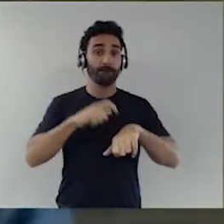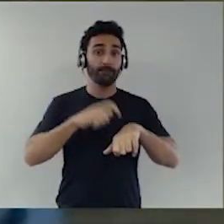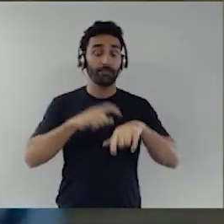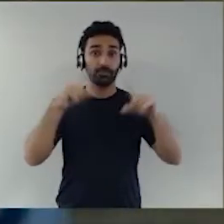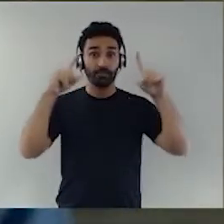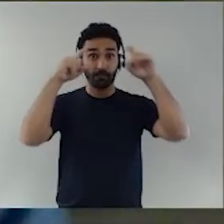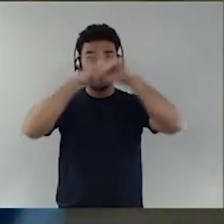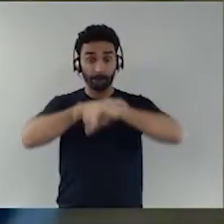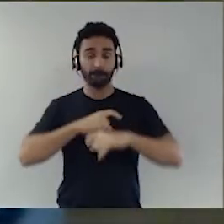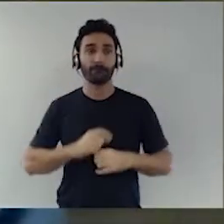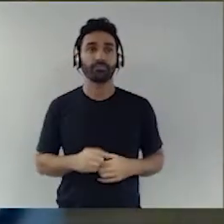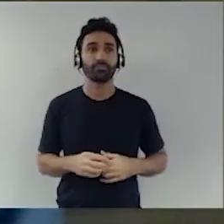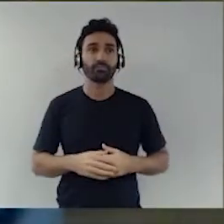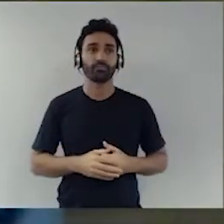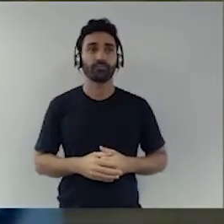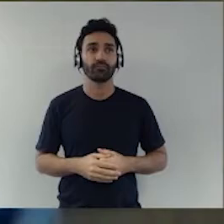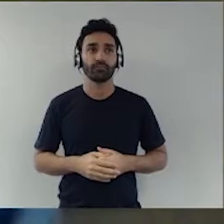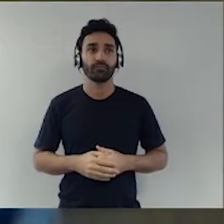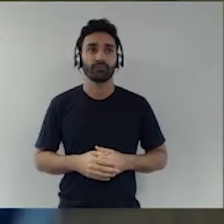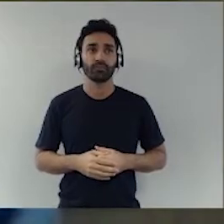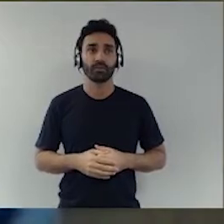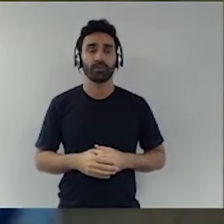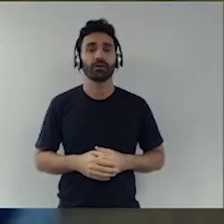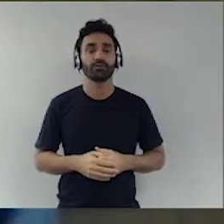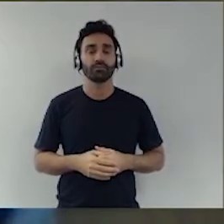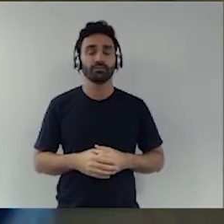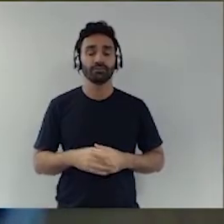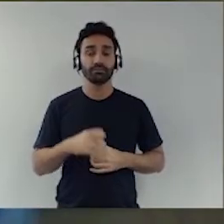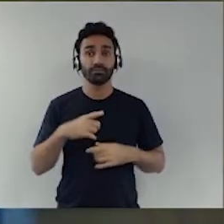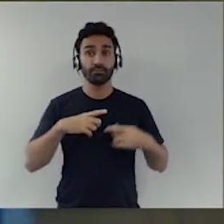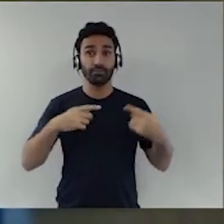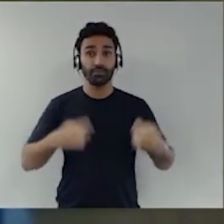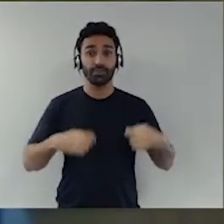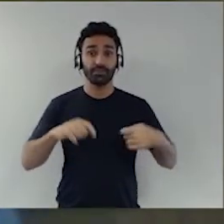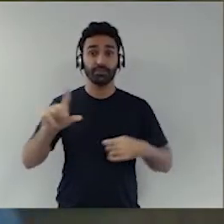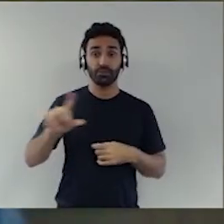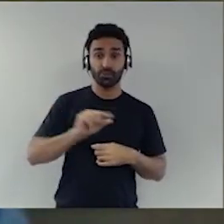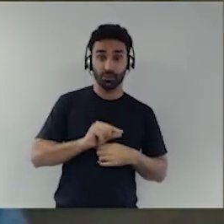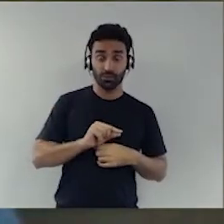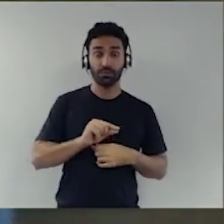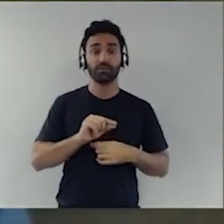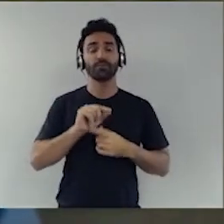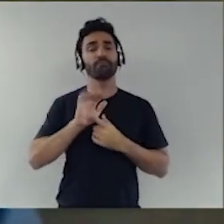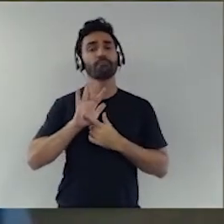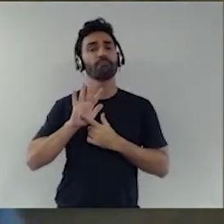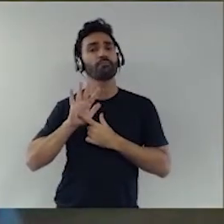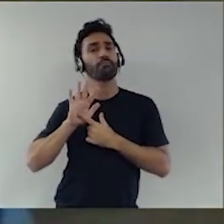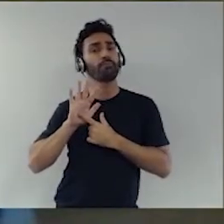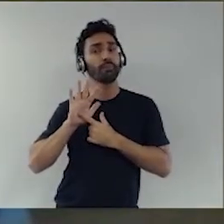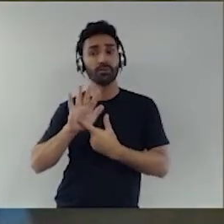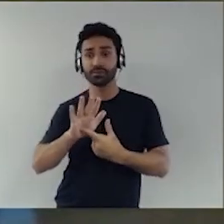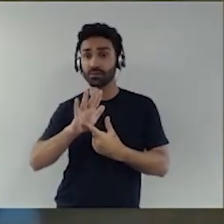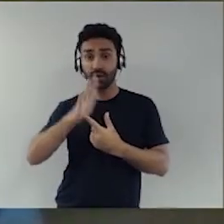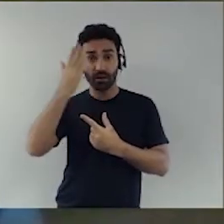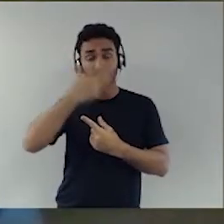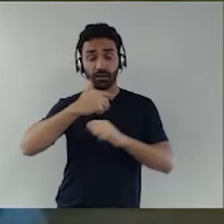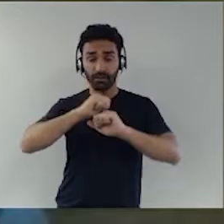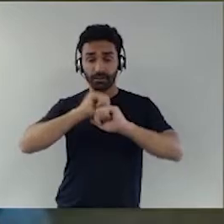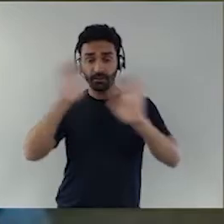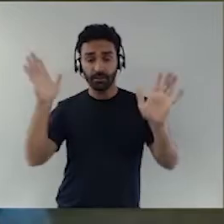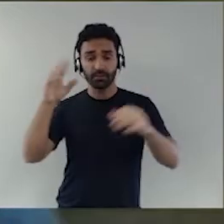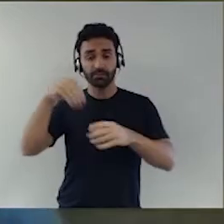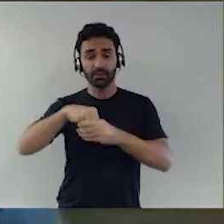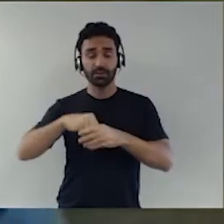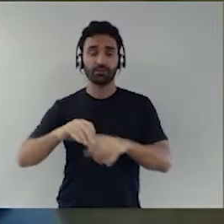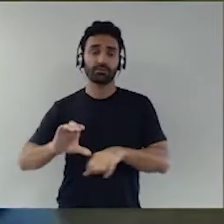difícil que nós estamos vivendo, né? Você ter que escolher entre explicitar o que está lá na Constituição, né, por